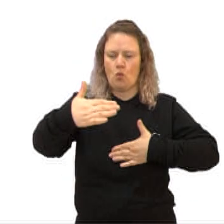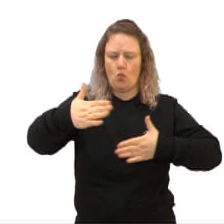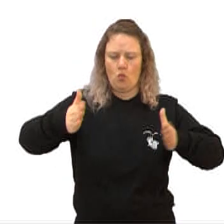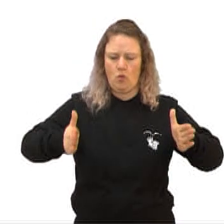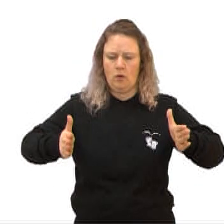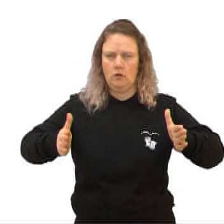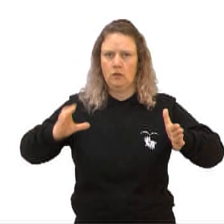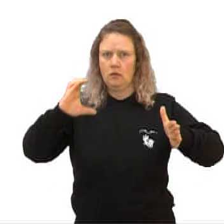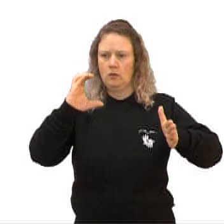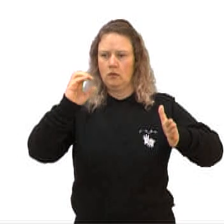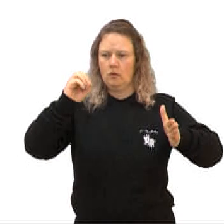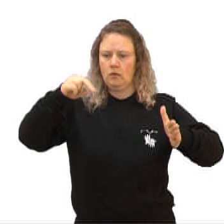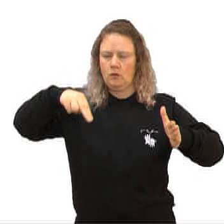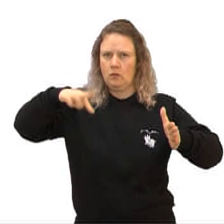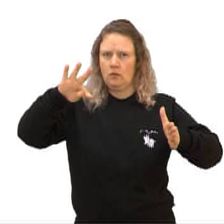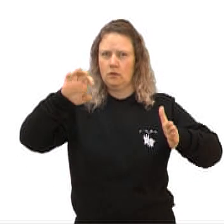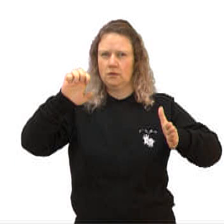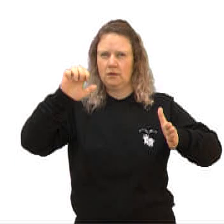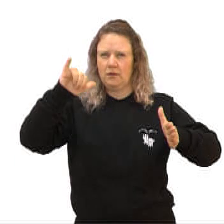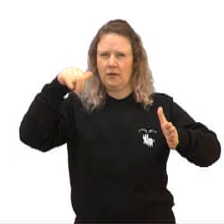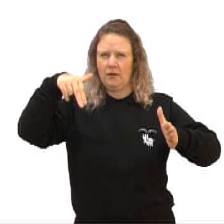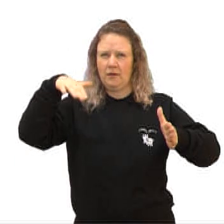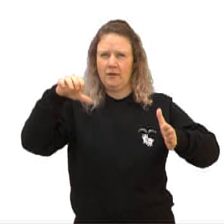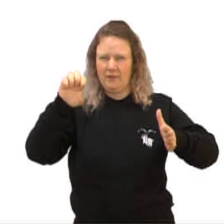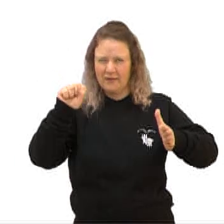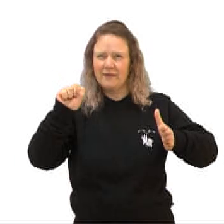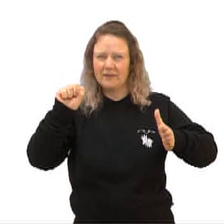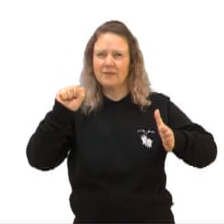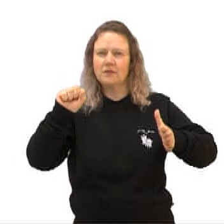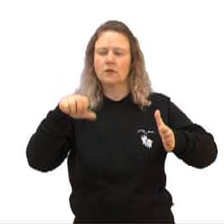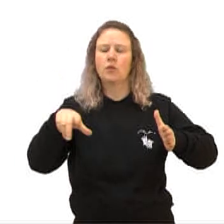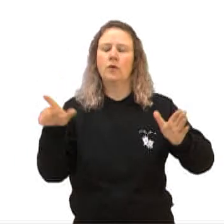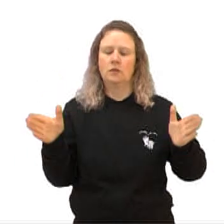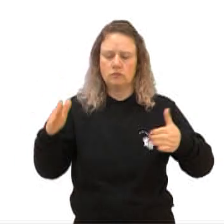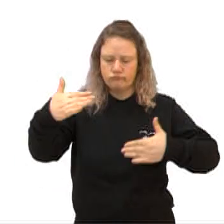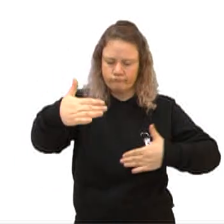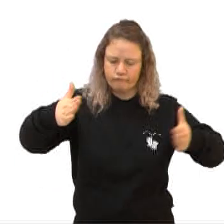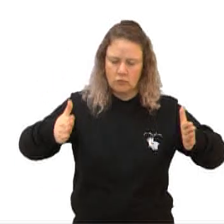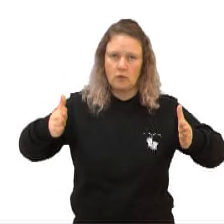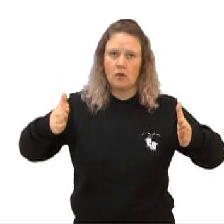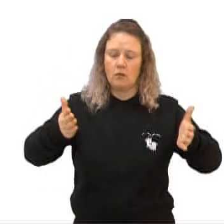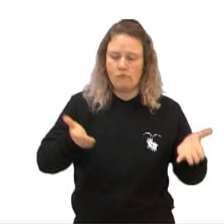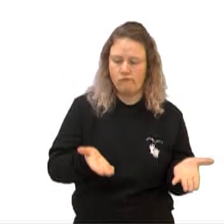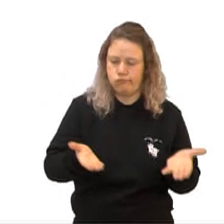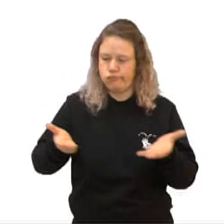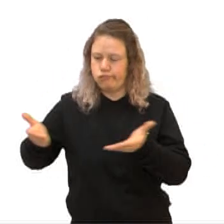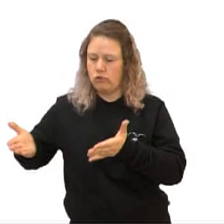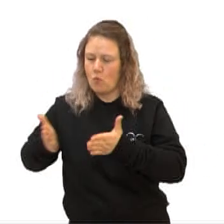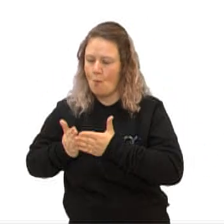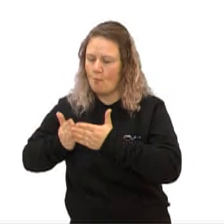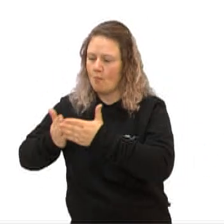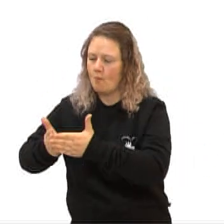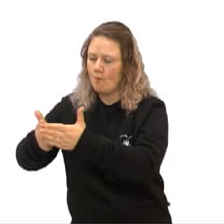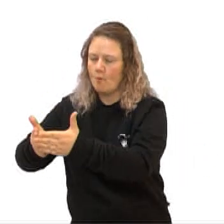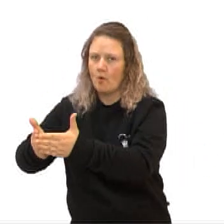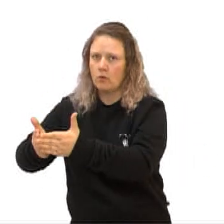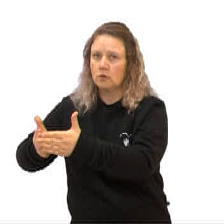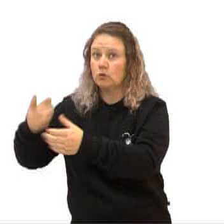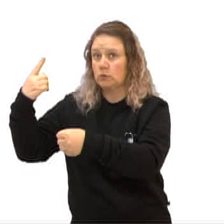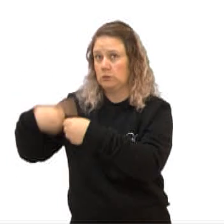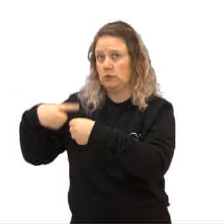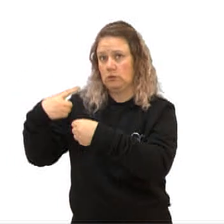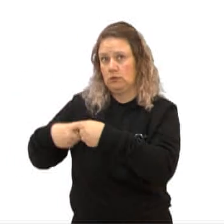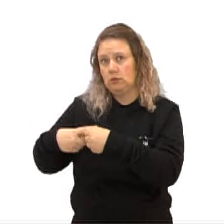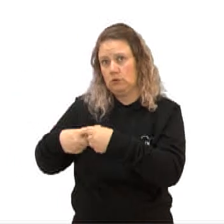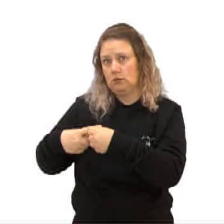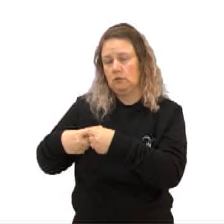containers, idênticos ao modelo apresentado, eis o modelo do container, deverá ser descarregada no porto de uma cidade.